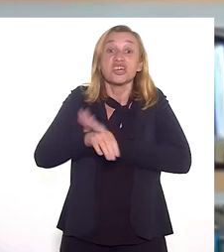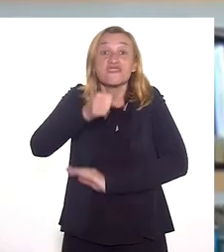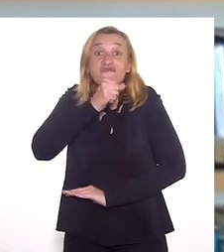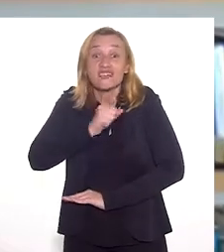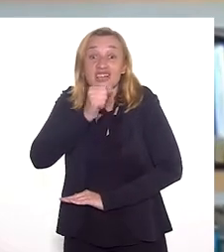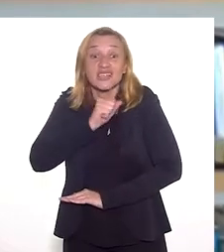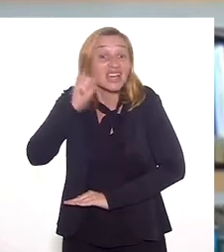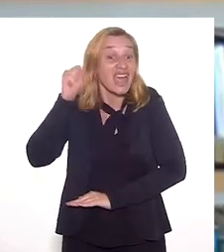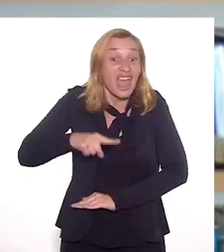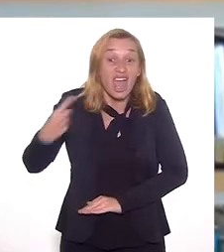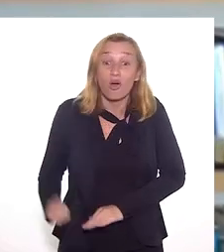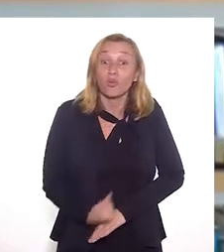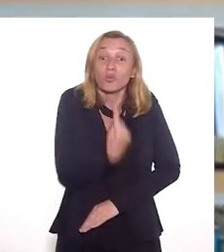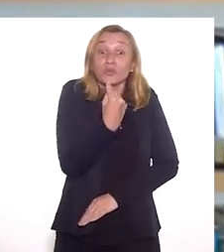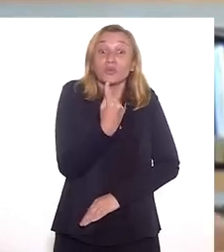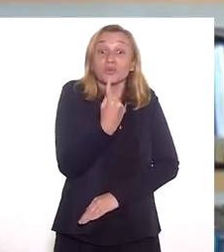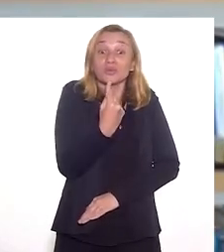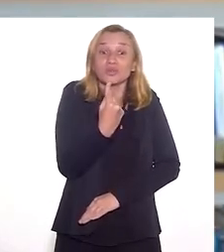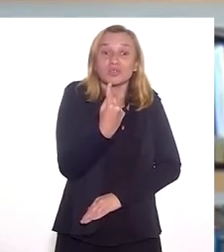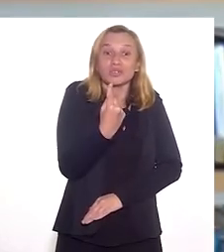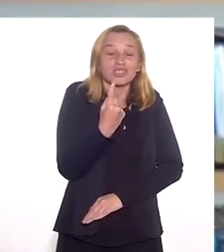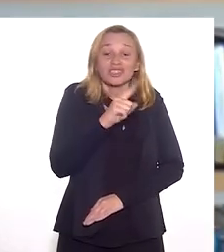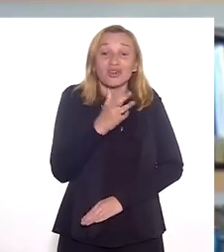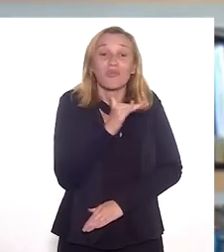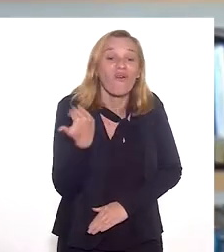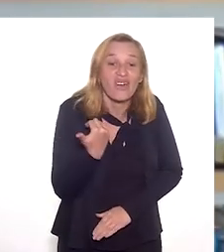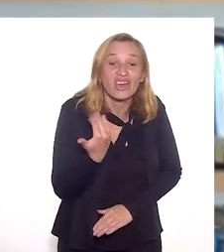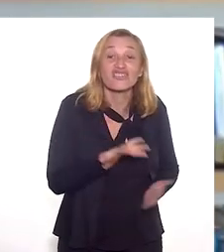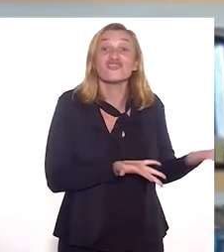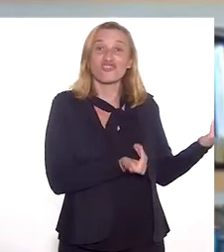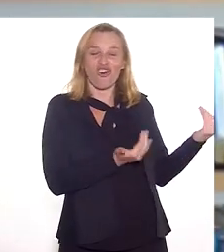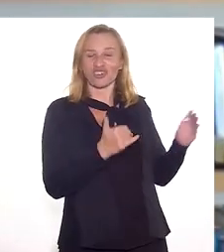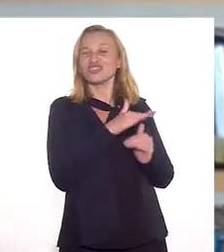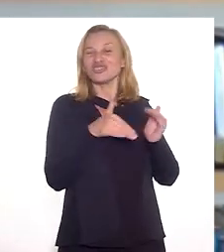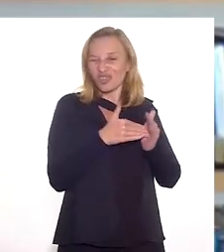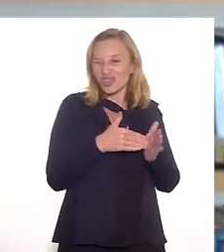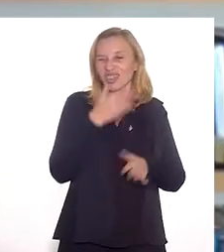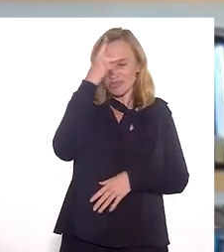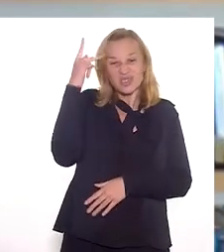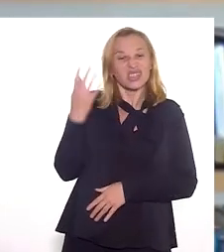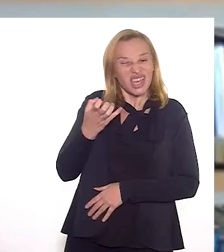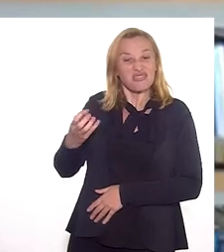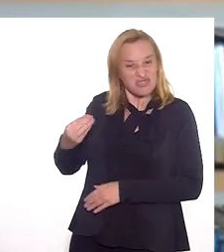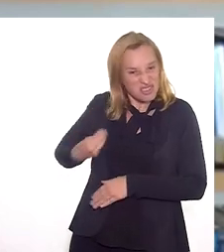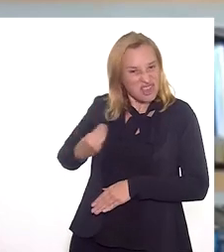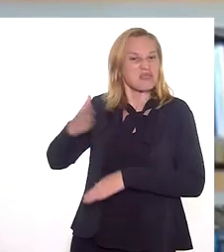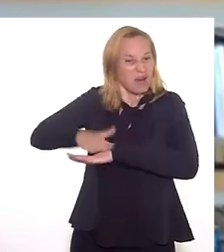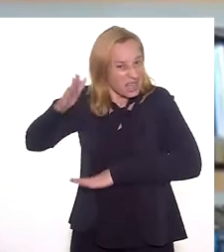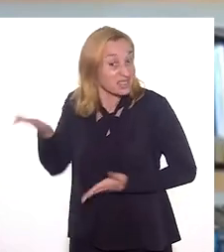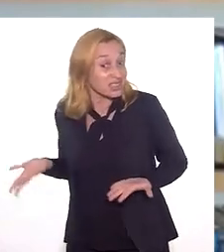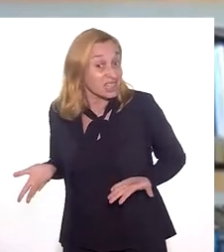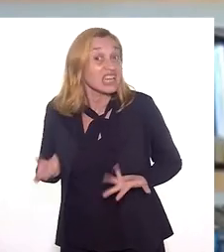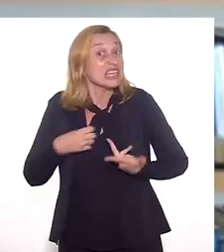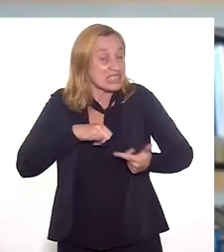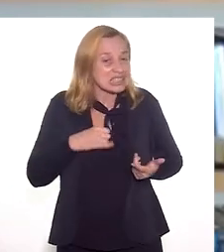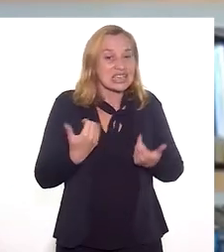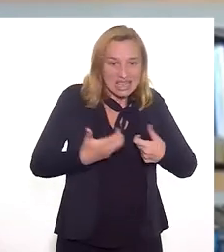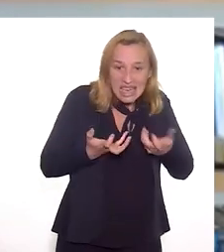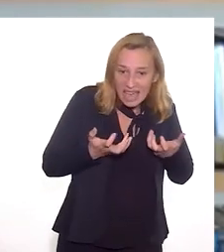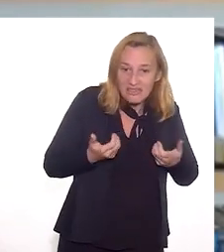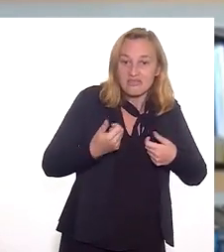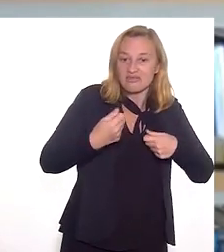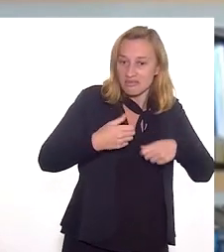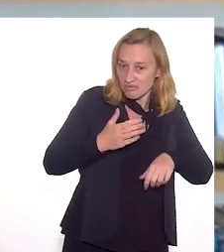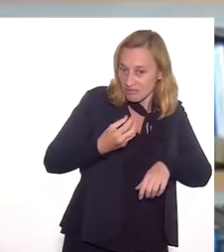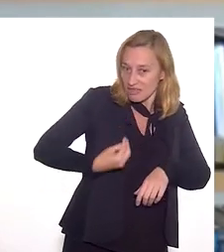inferioridade. Envelhecer é a única forma de não morrer jovem. E todo mundo quer viver muito. Se todo mundo quer